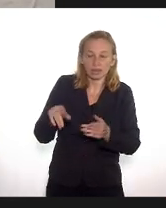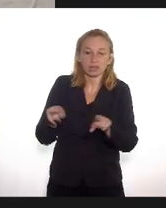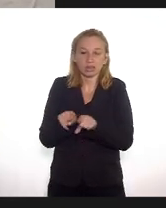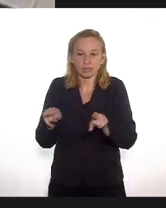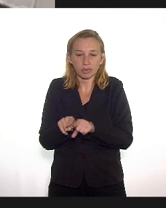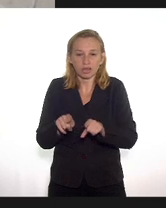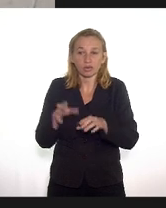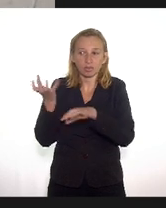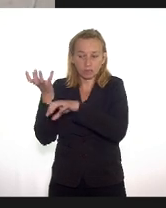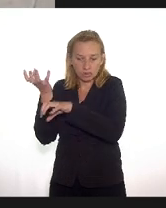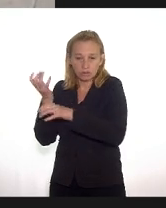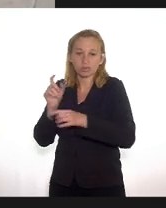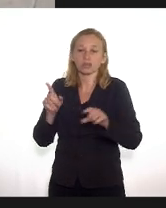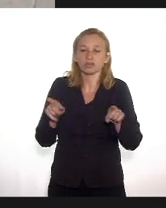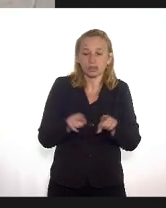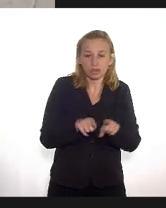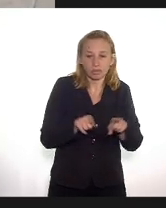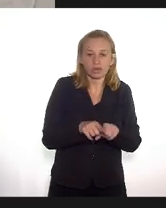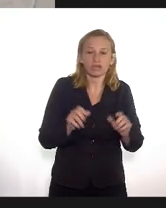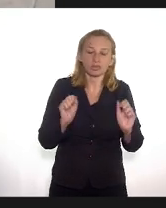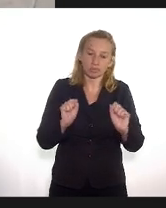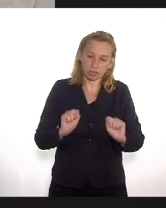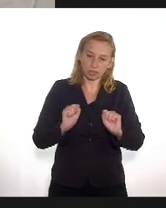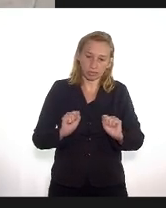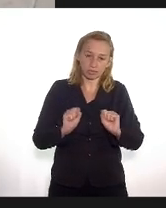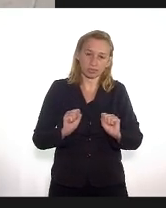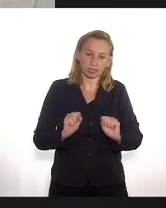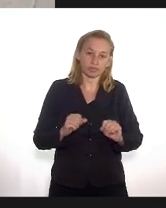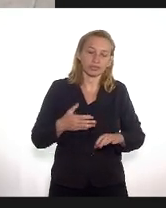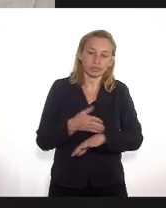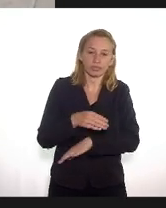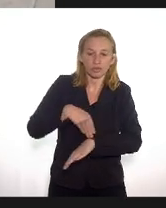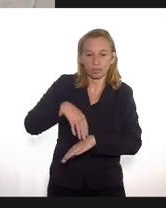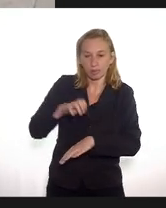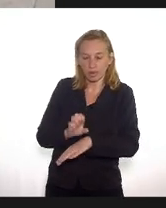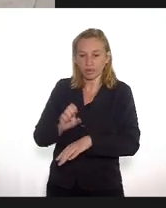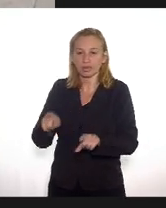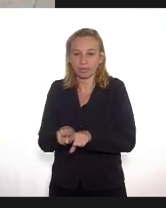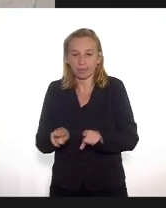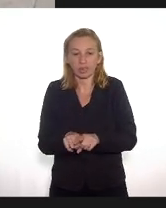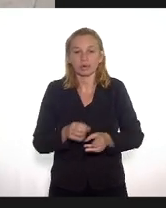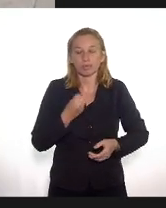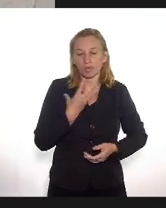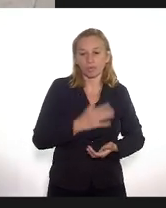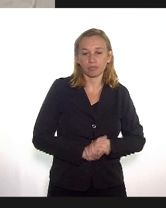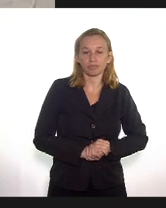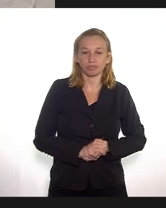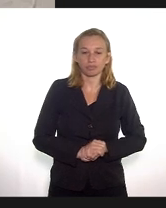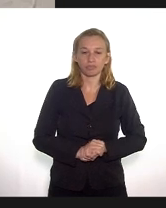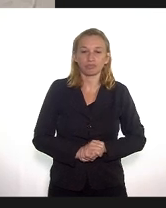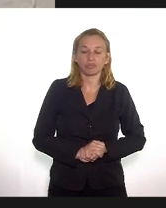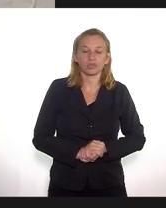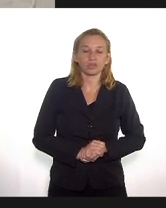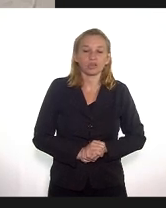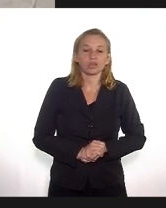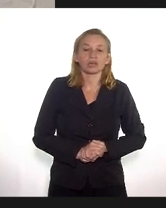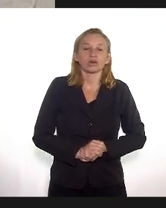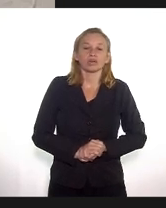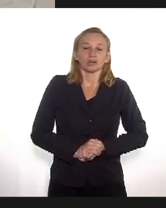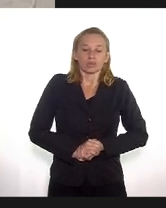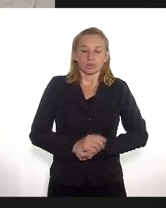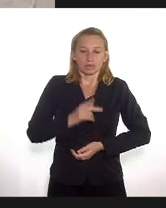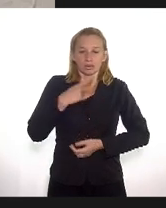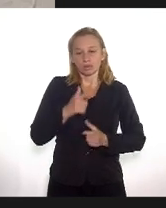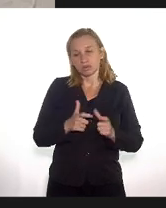Congresso Nacional, e, quando possível, a gente vai chegar no MEC também. Bom, a gente tem uma singularidade muito grande